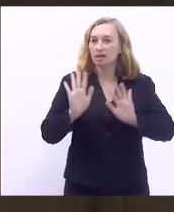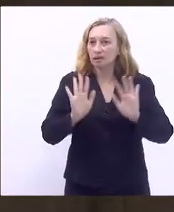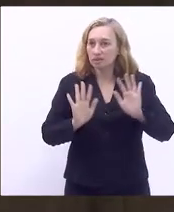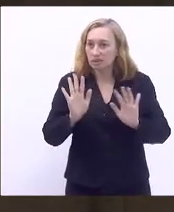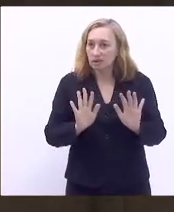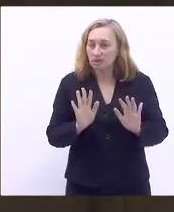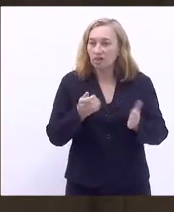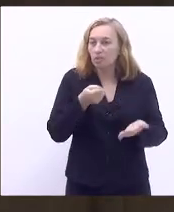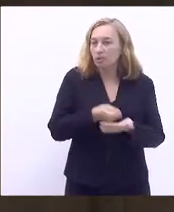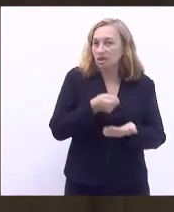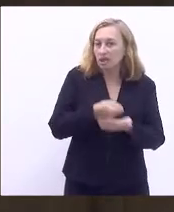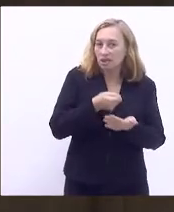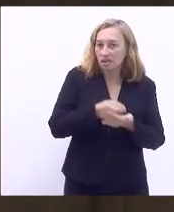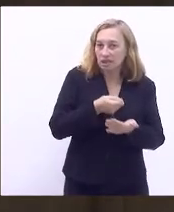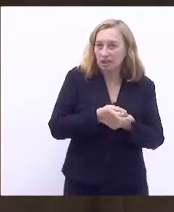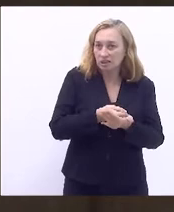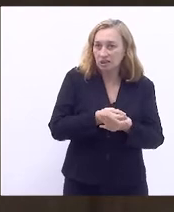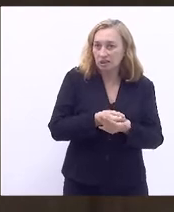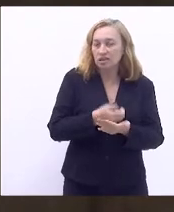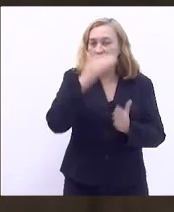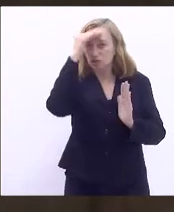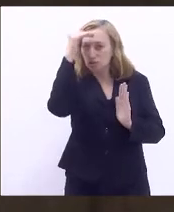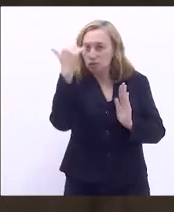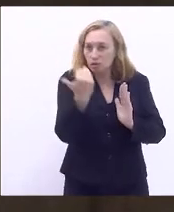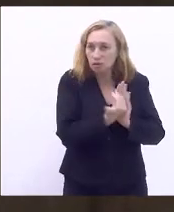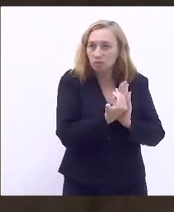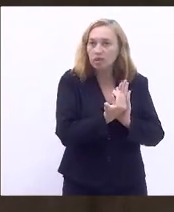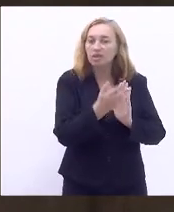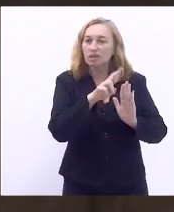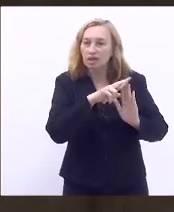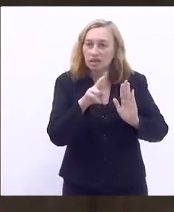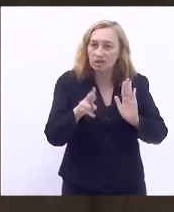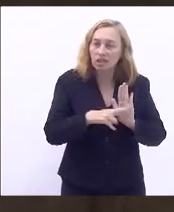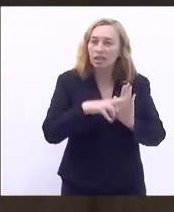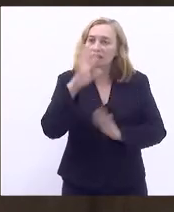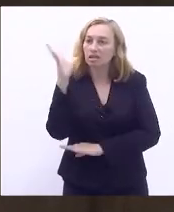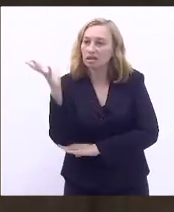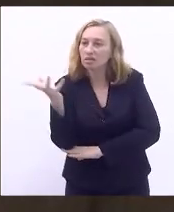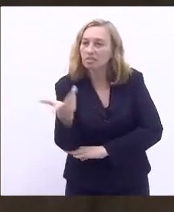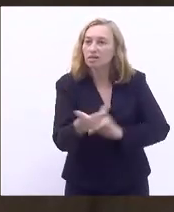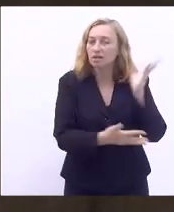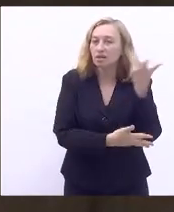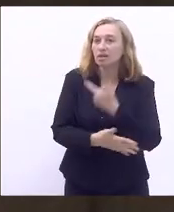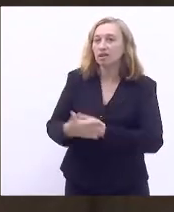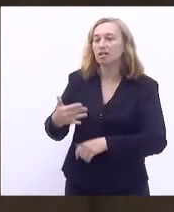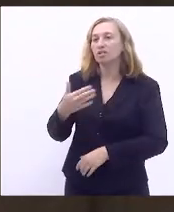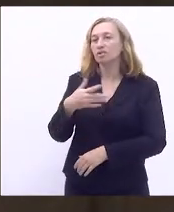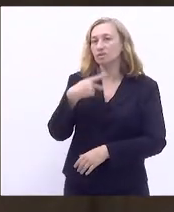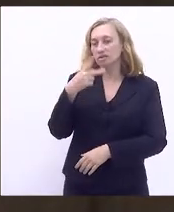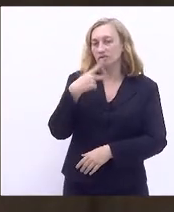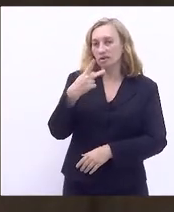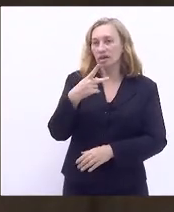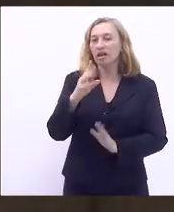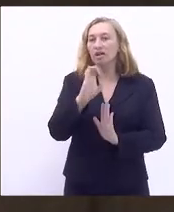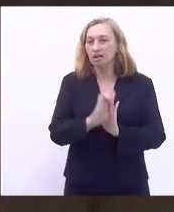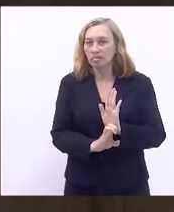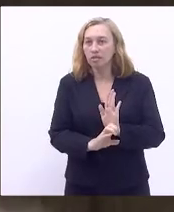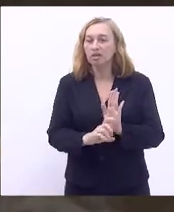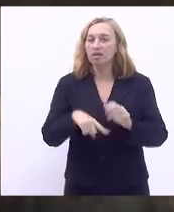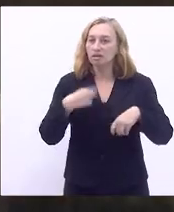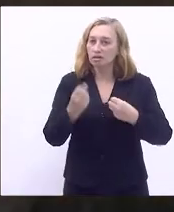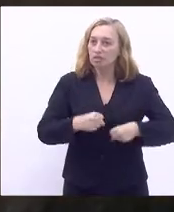a obrigatoriedade de se cumprir as normas ambientais. Esse é o nosso destaque, essa é a emenda que a gente